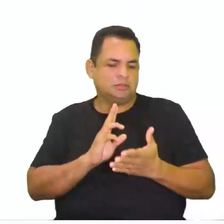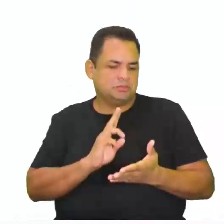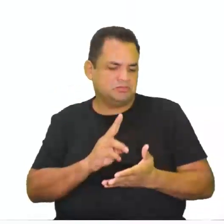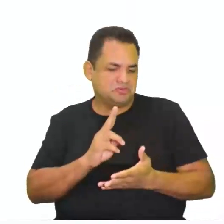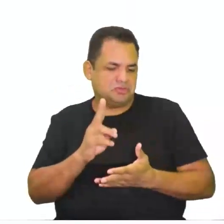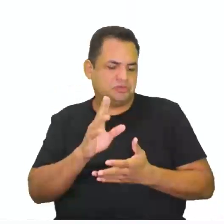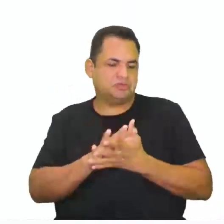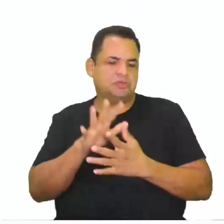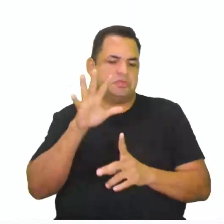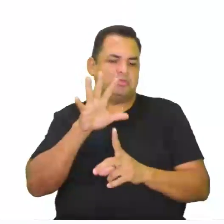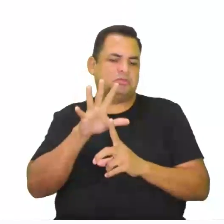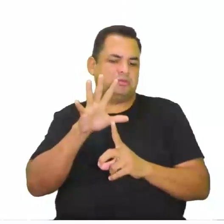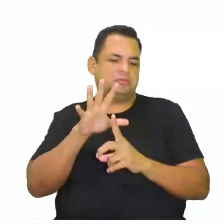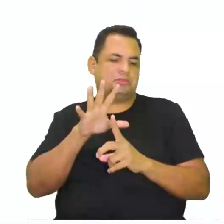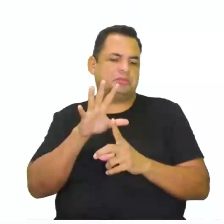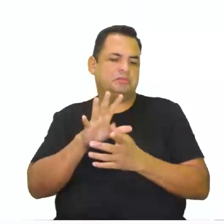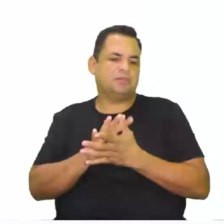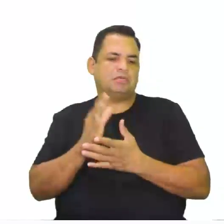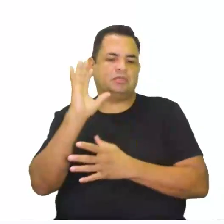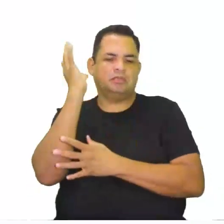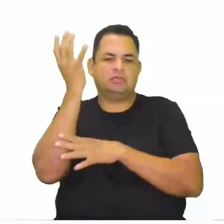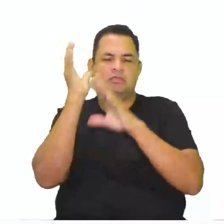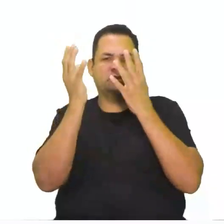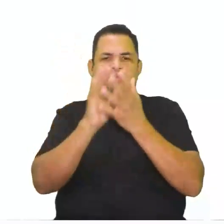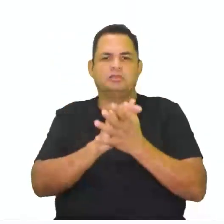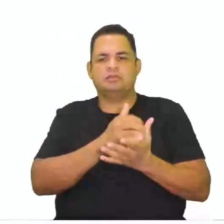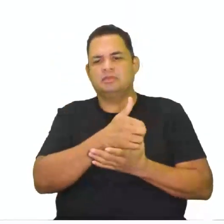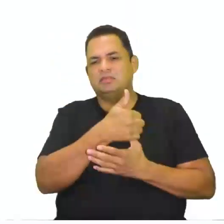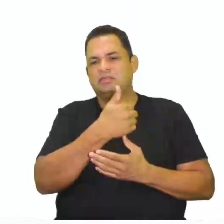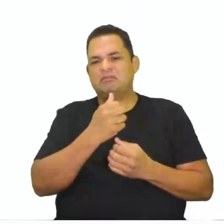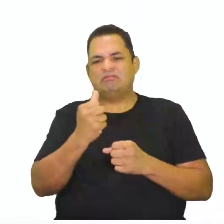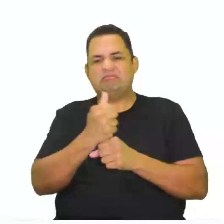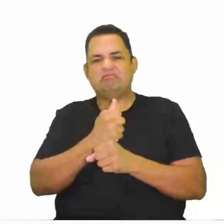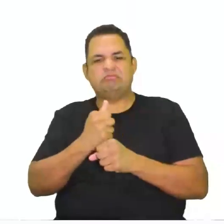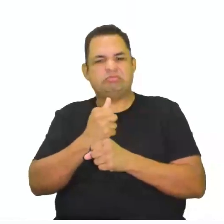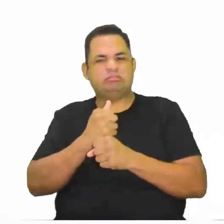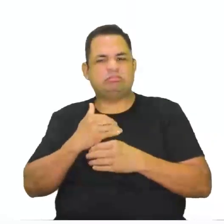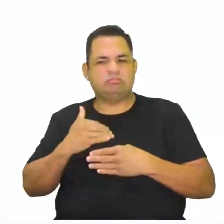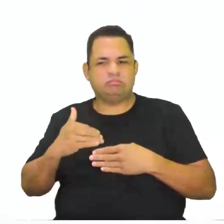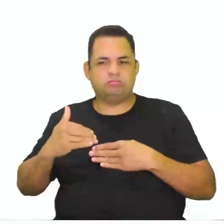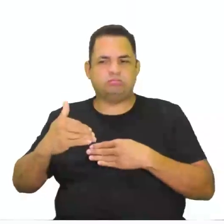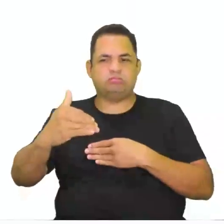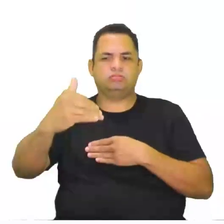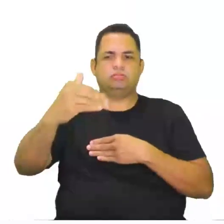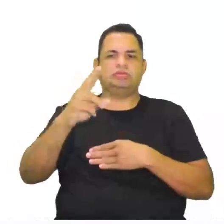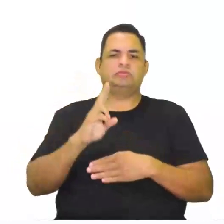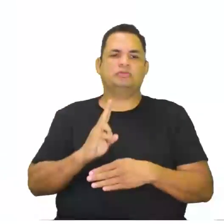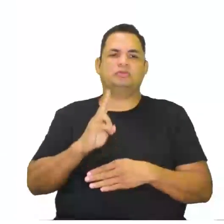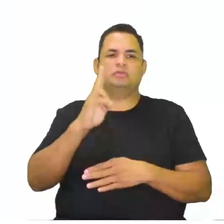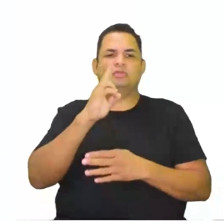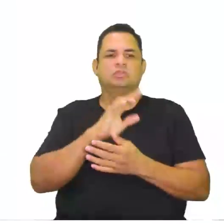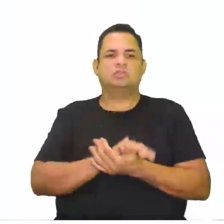gerando impactos ambientais e ficam por décadas aí no nosso meio ambiente.